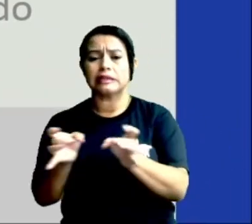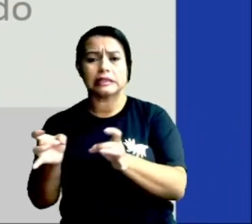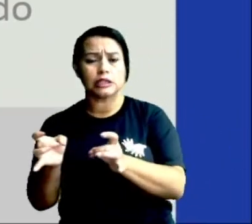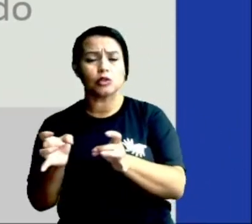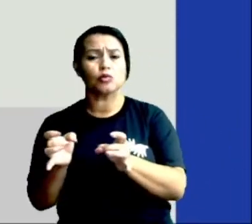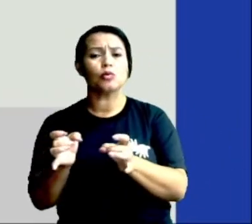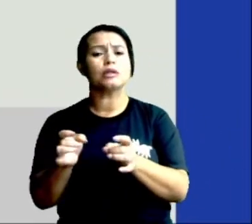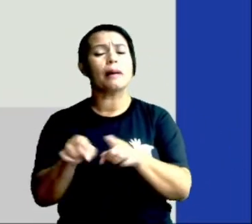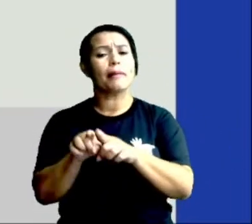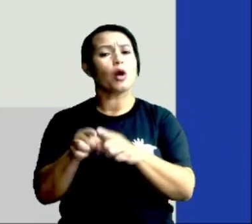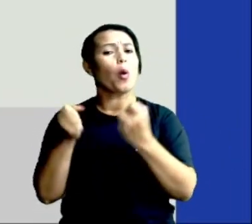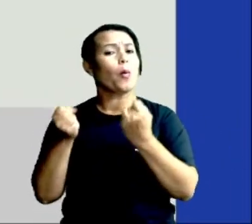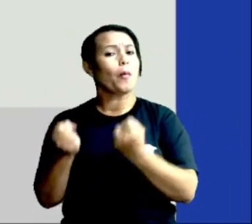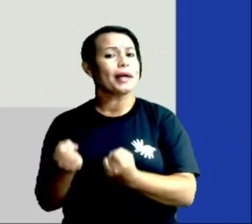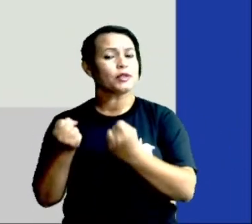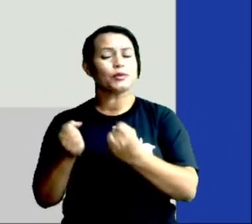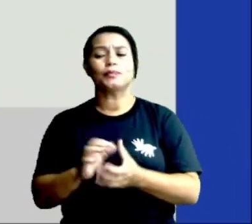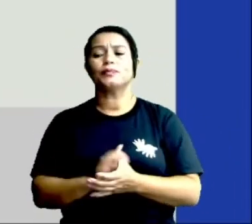seu volume.